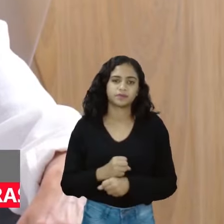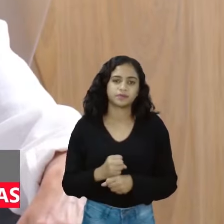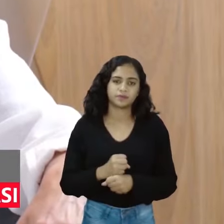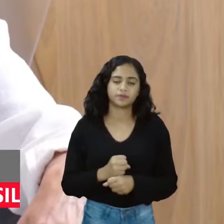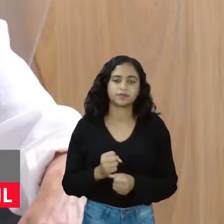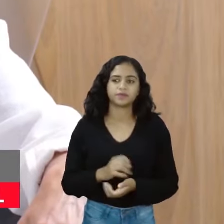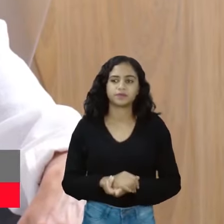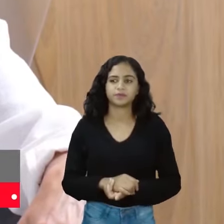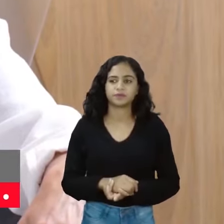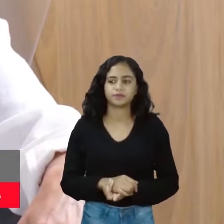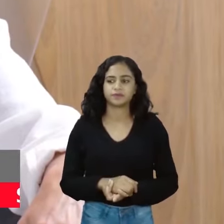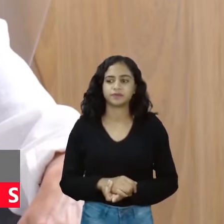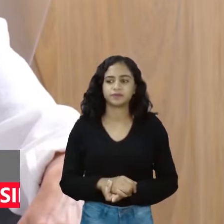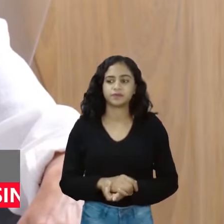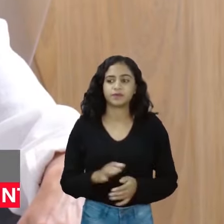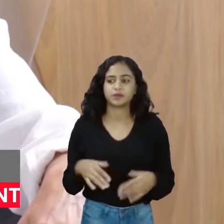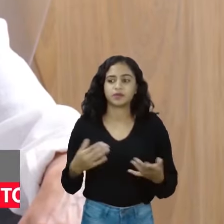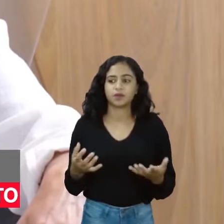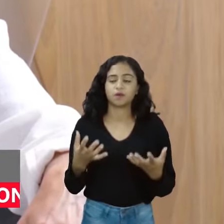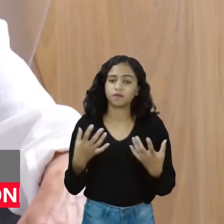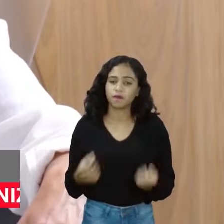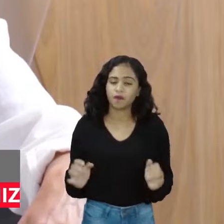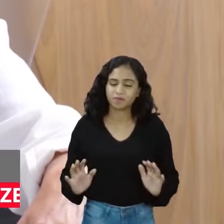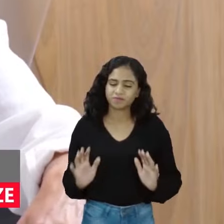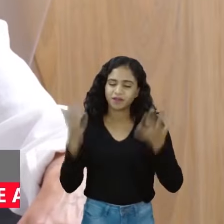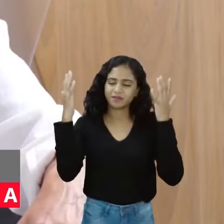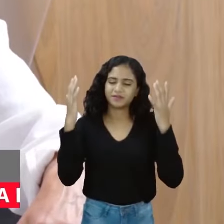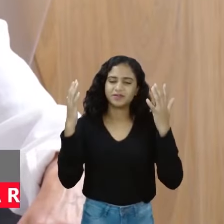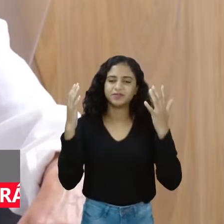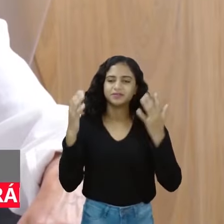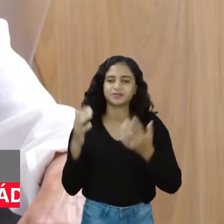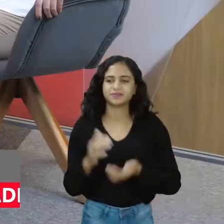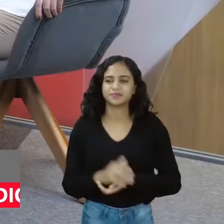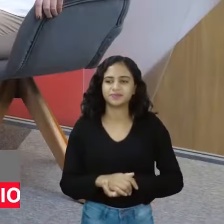né? Então a gente quer comemorar essa